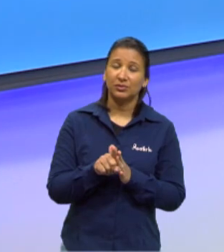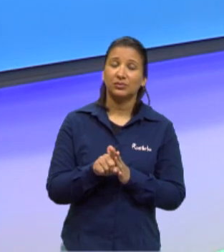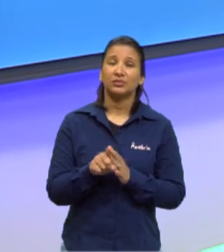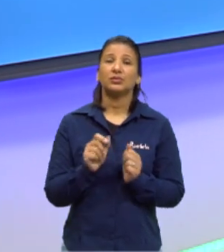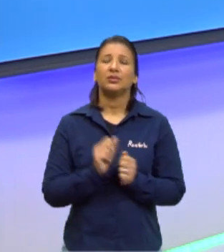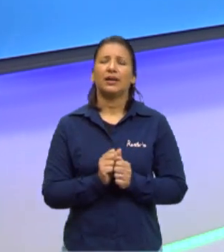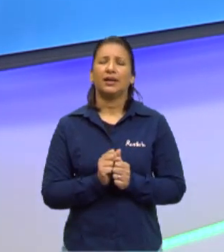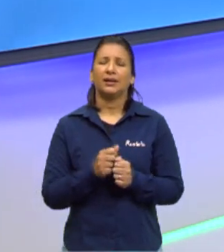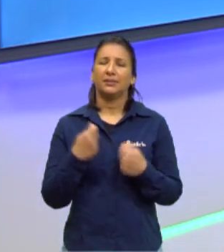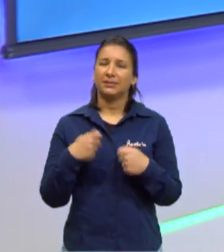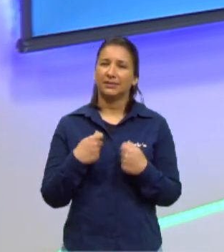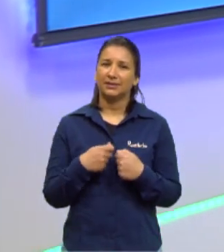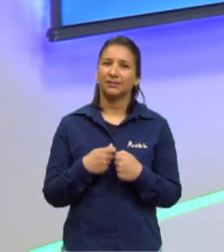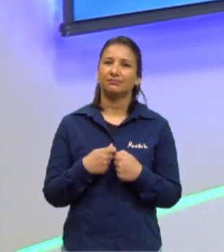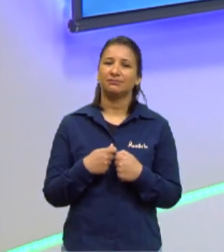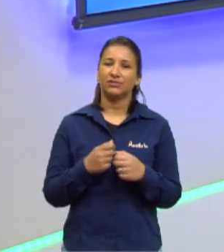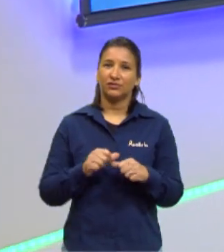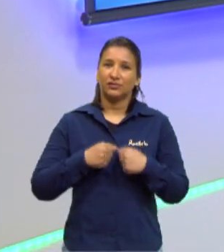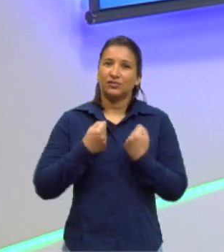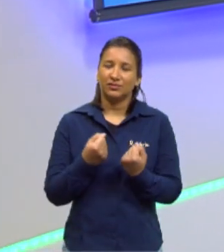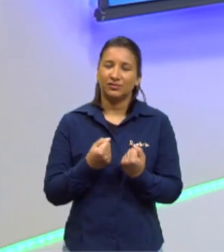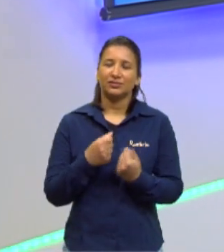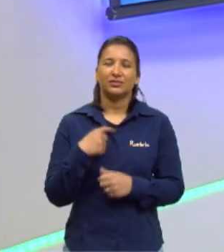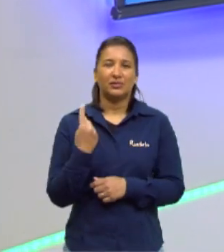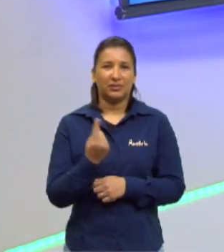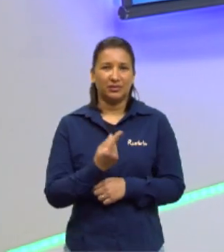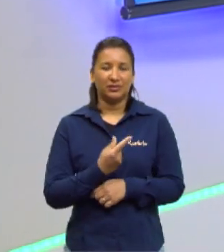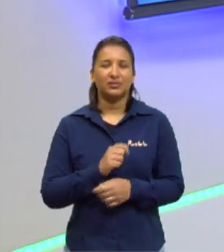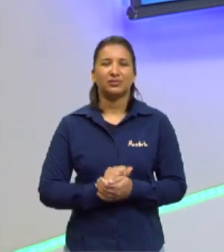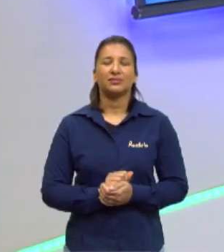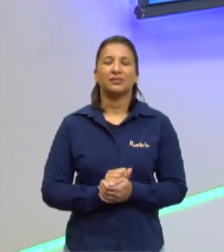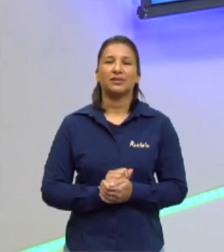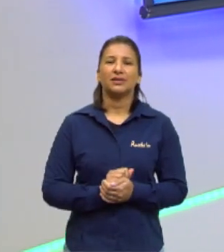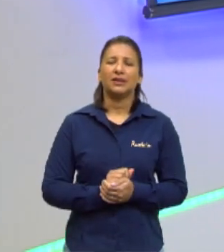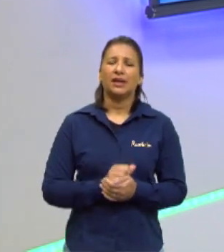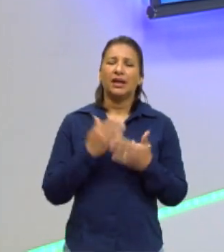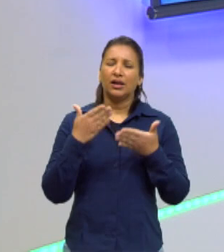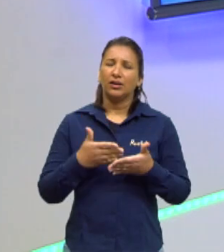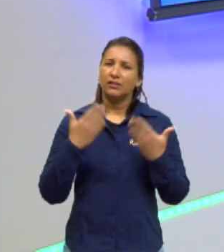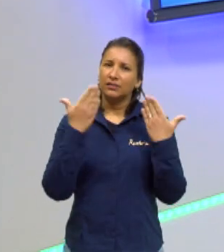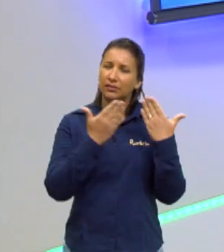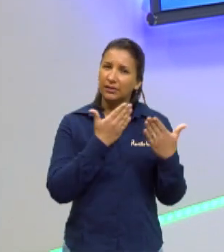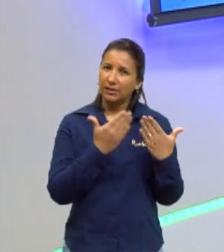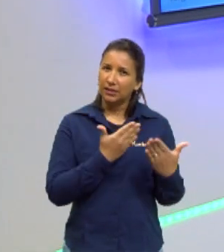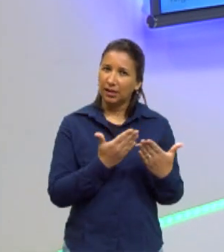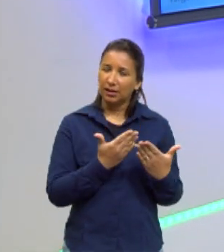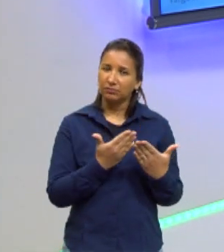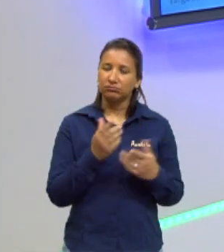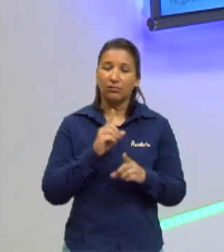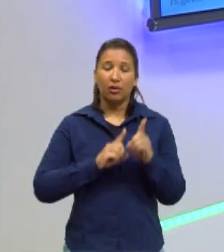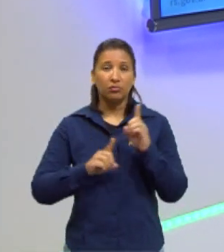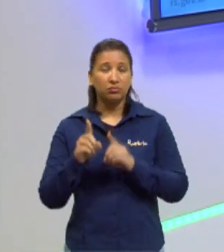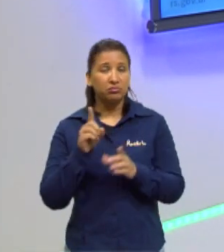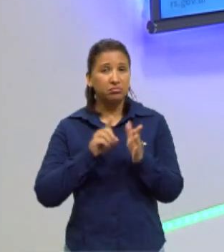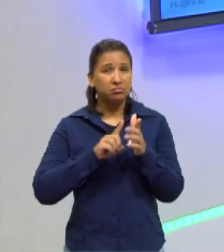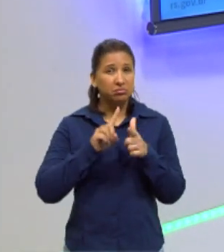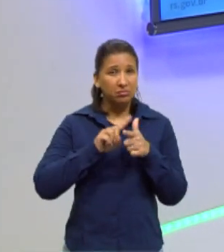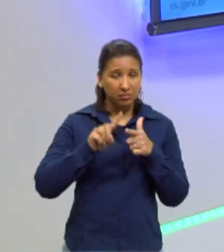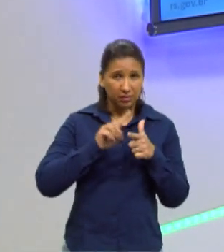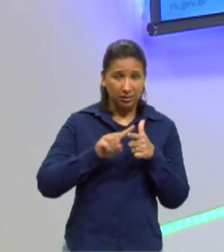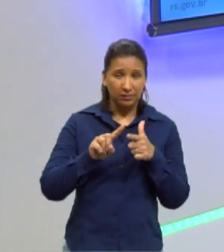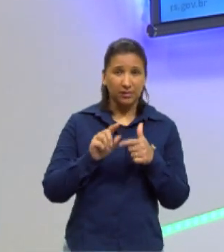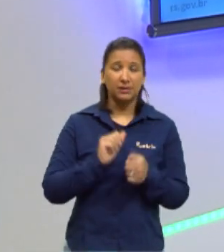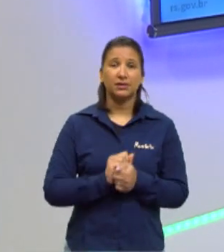bastante da gente mesmo, certo? Então, vamos dar uma analisada em algumas situações, problemas,